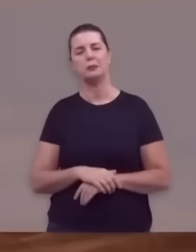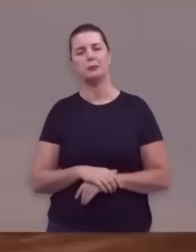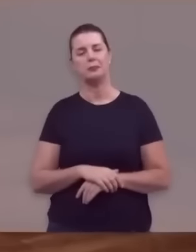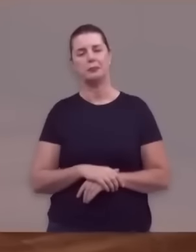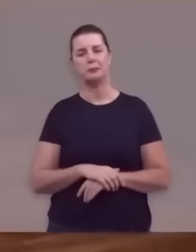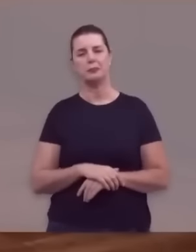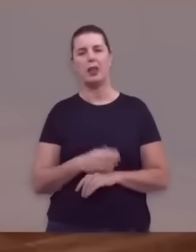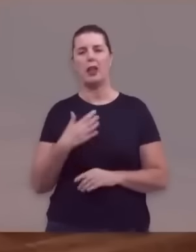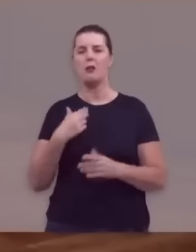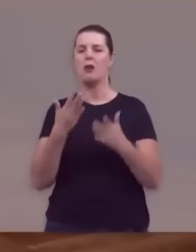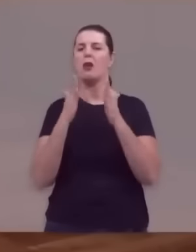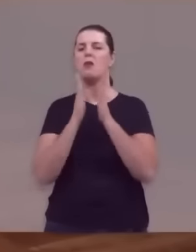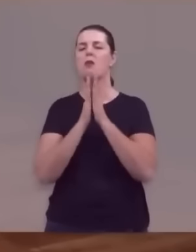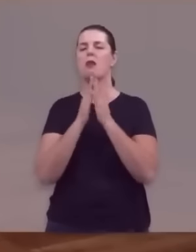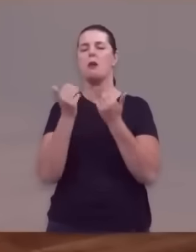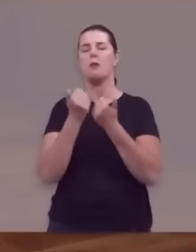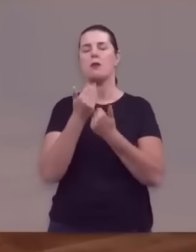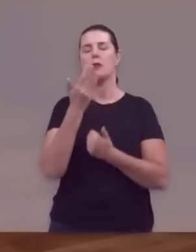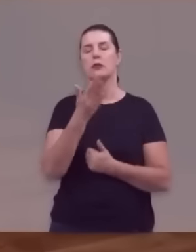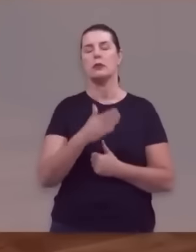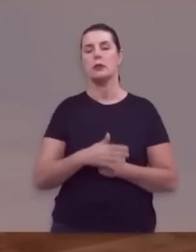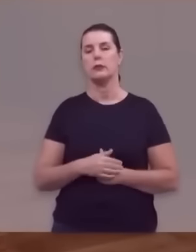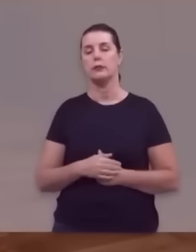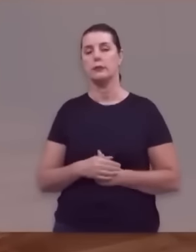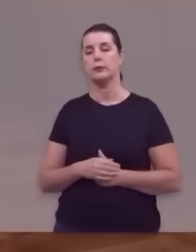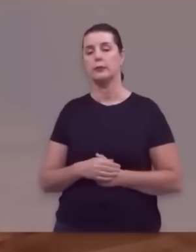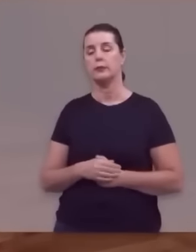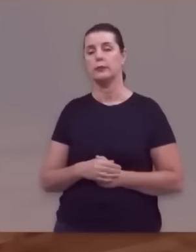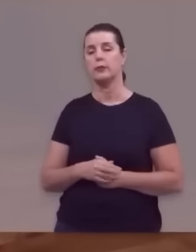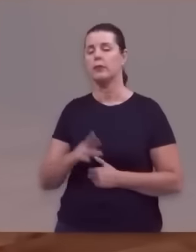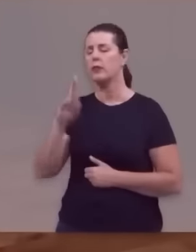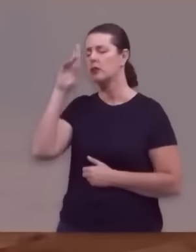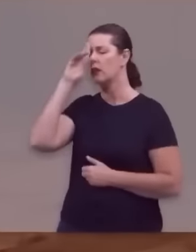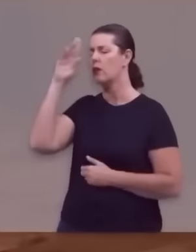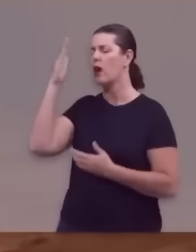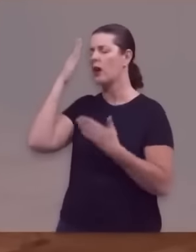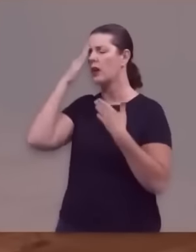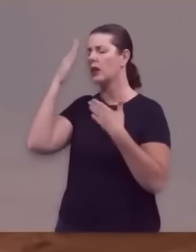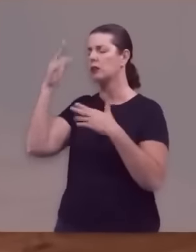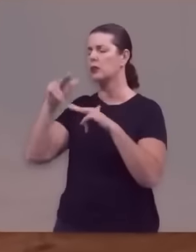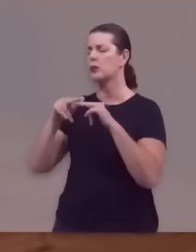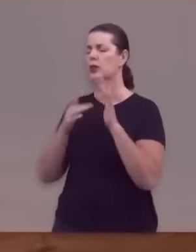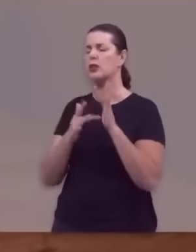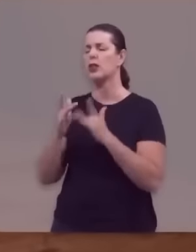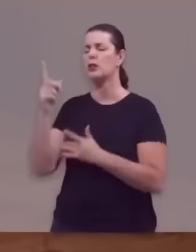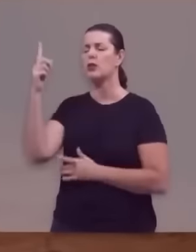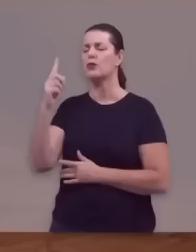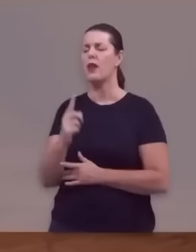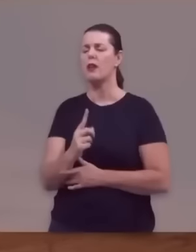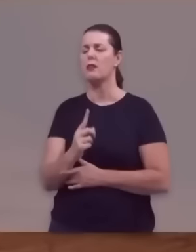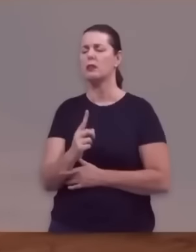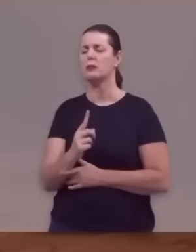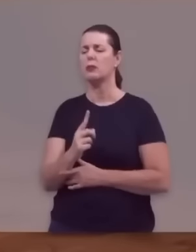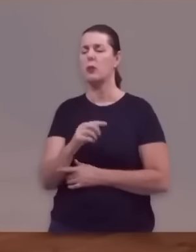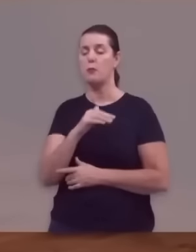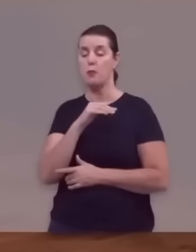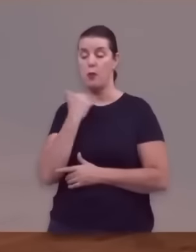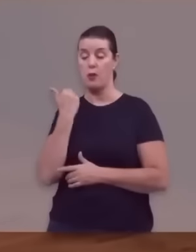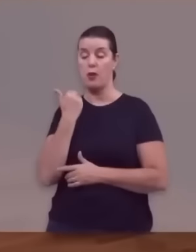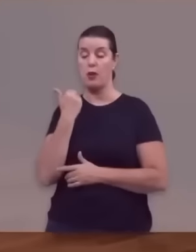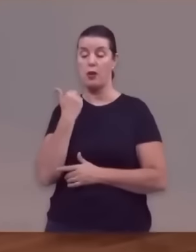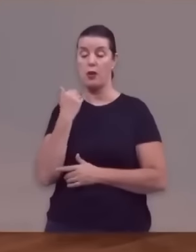quero orar com você ó Deus eu te agradeço porque Jesus veio morreu